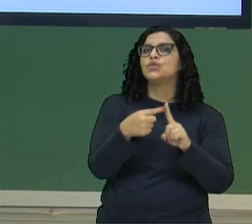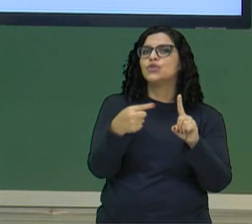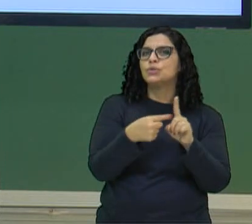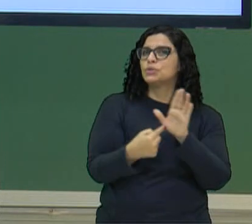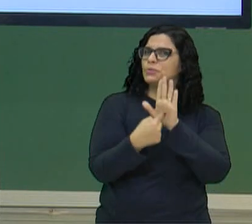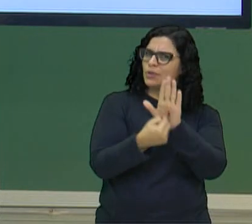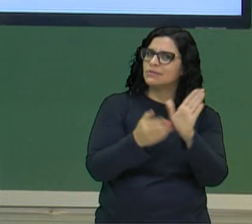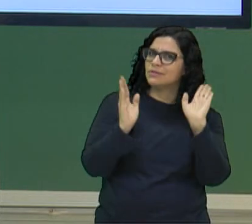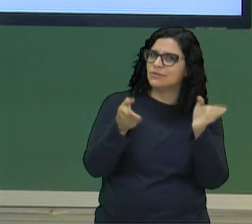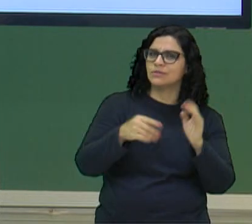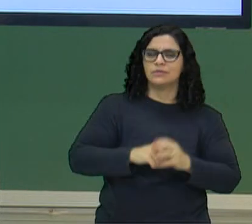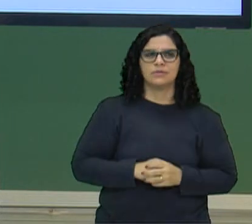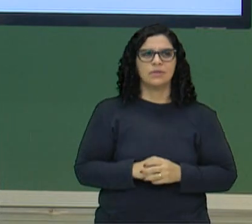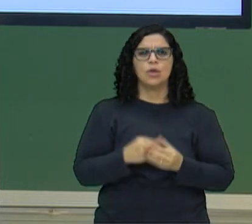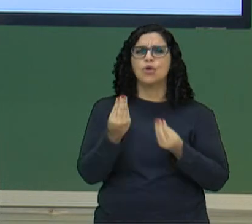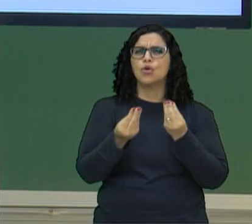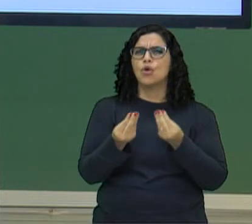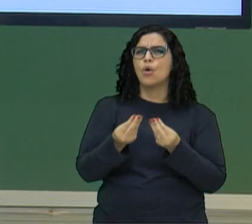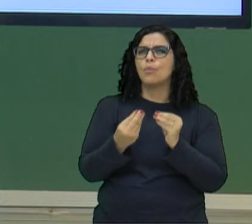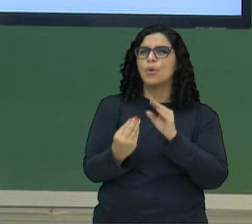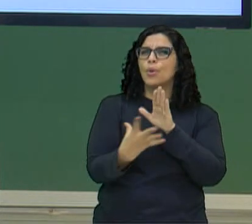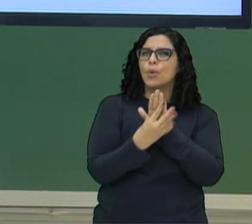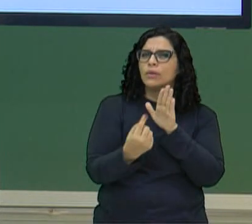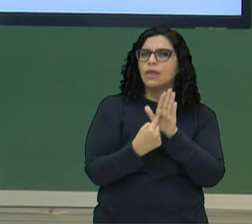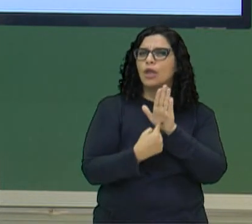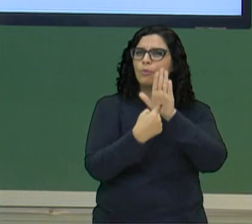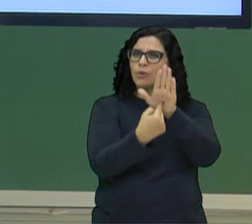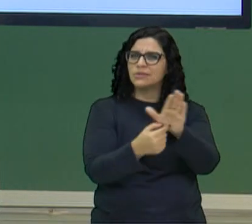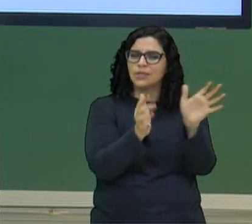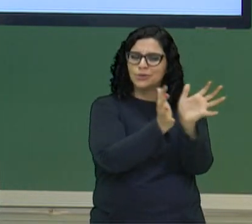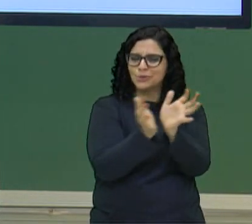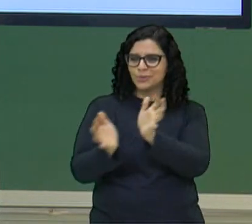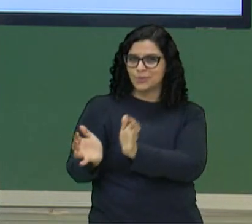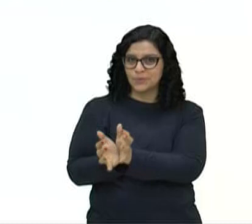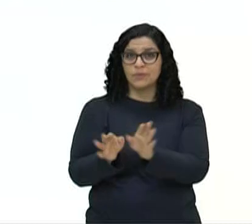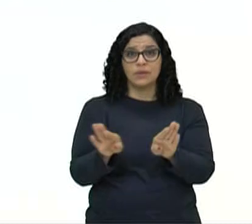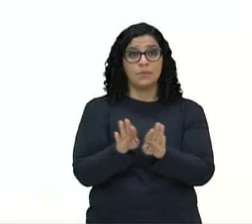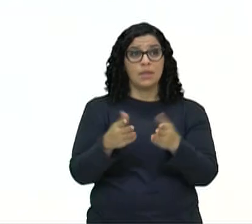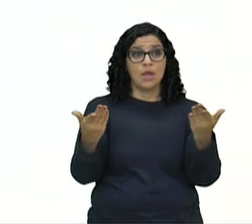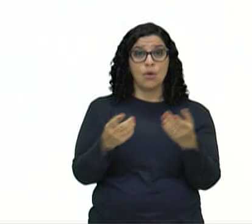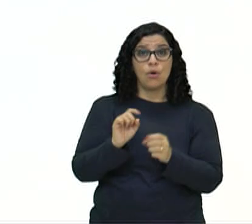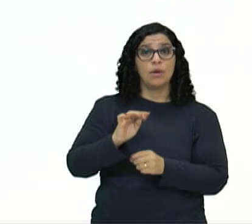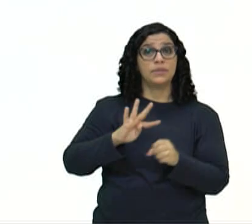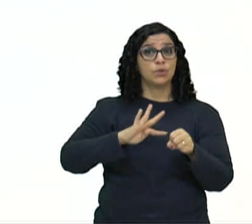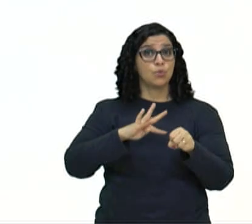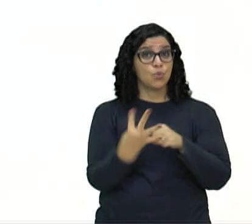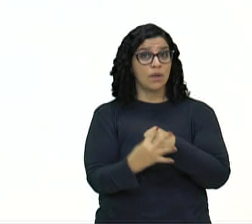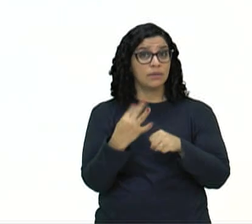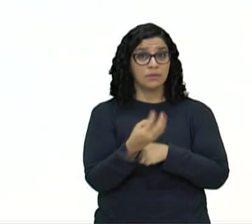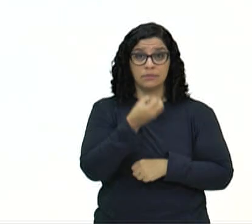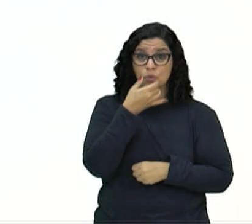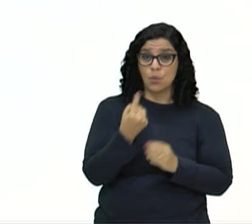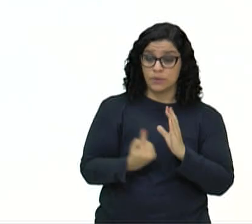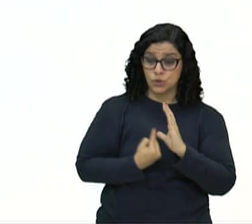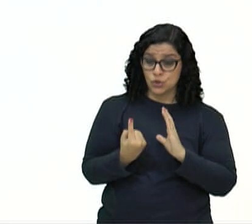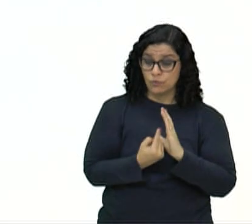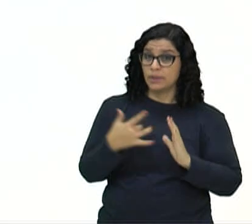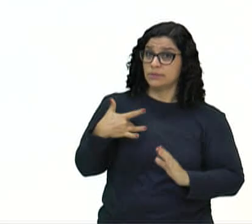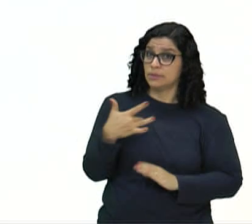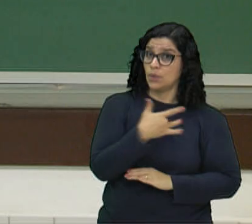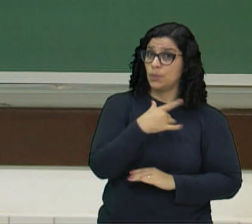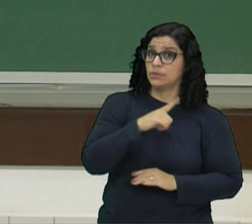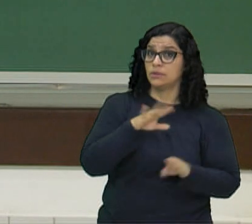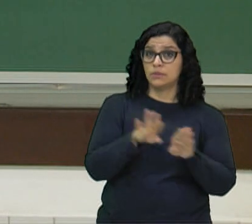eu trouxe para vocês aqui, como as espécies de destaque de cada grupo. E para sua quarentena ficar boa, para o seu isolamento ficar